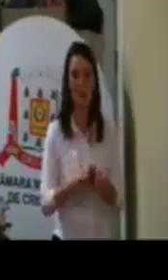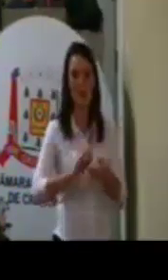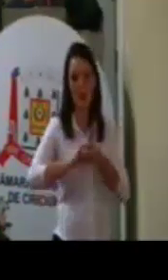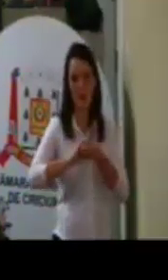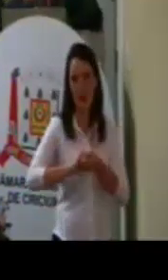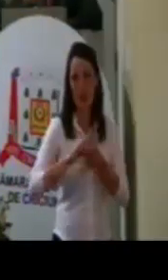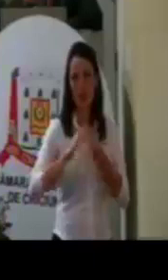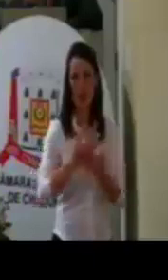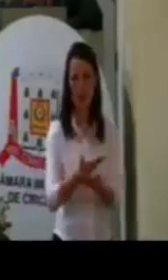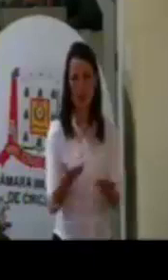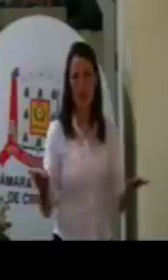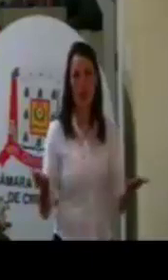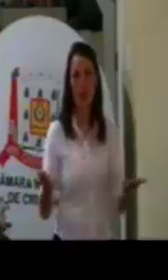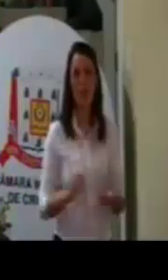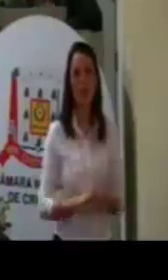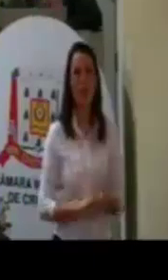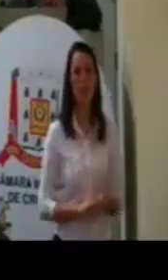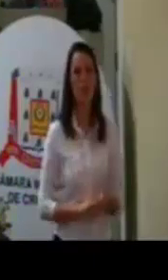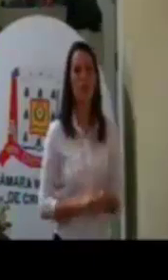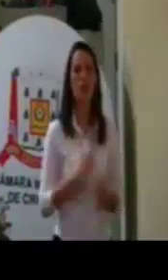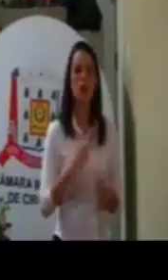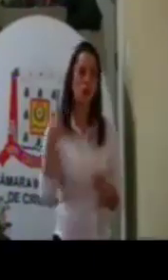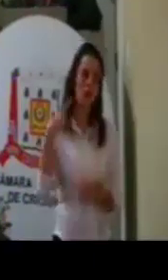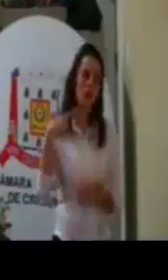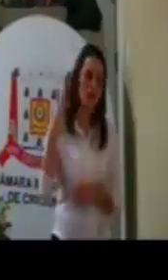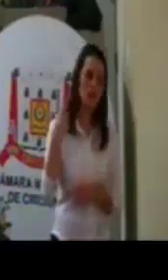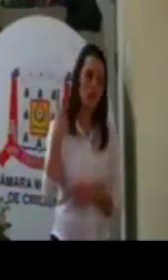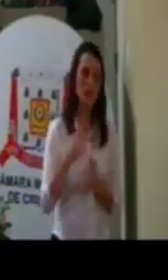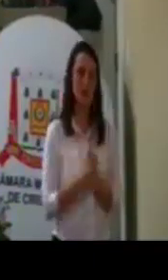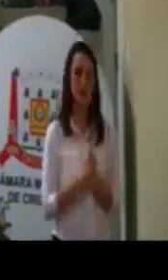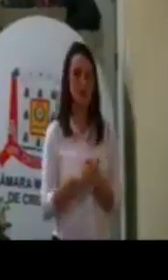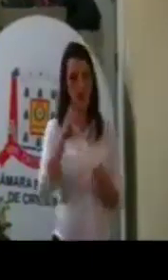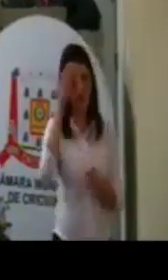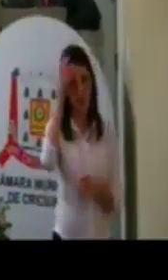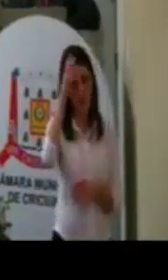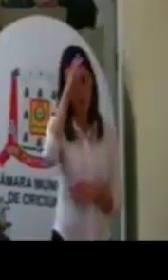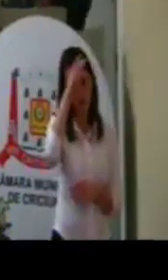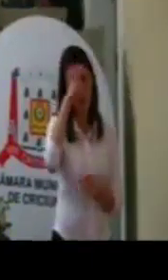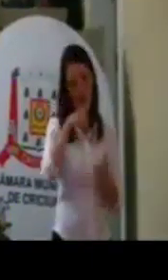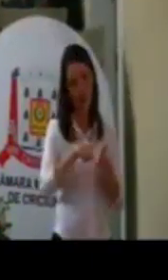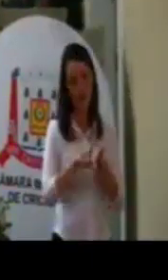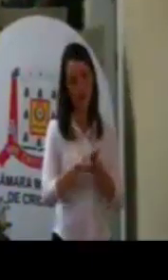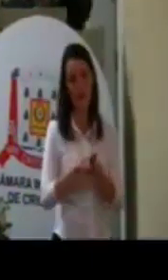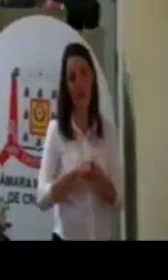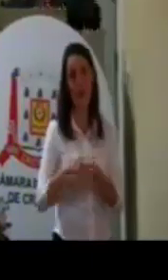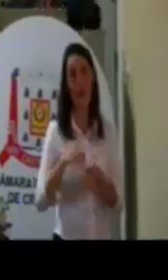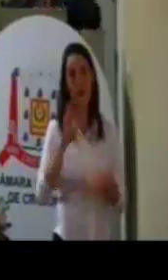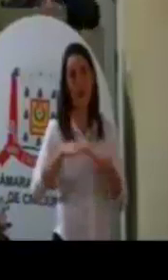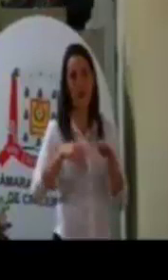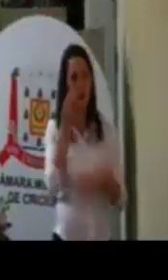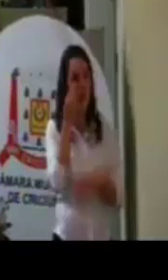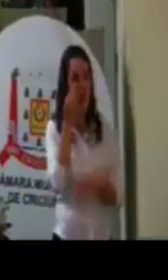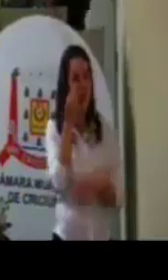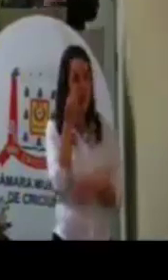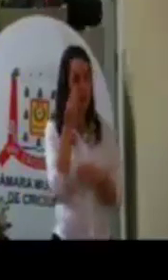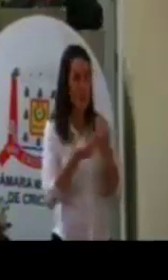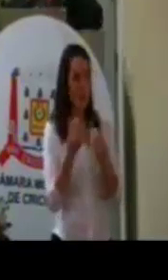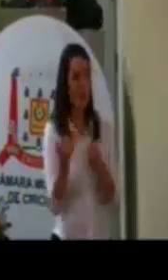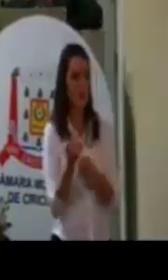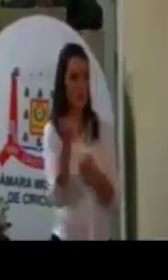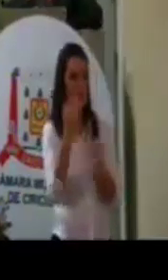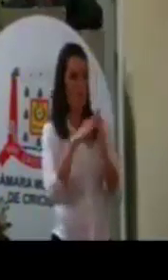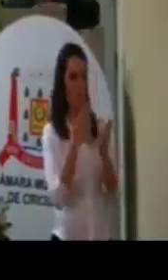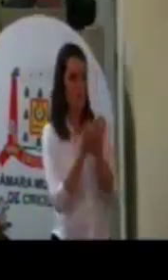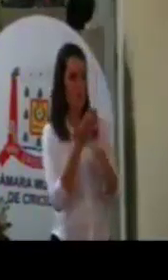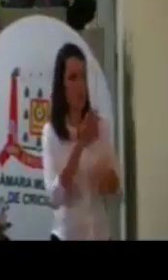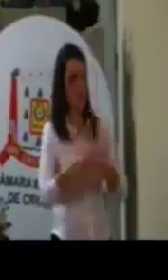quero cumprimentar a todos. Todos os vereadores de Criciúma, que haverão de ver na prática a importância